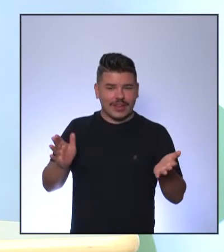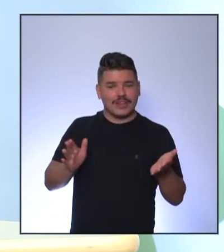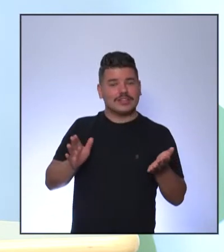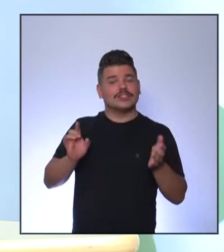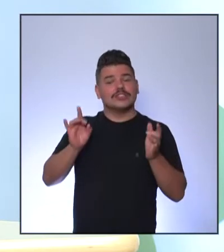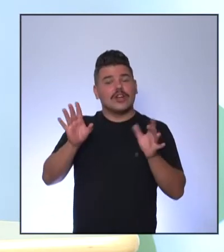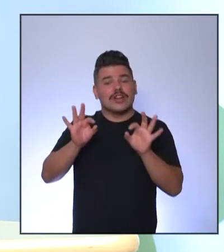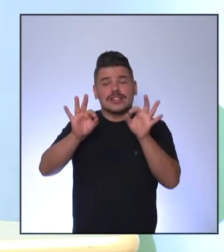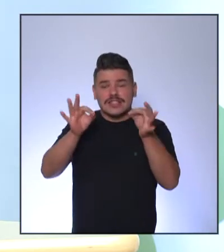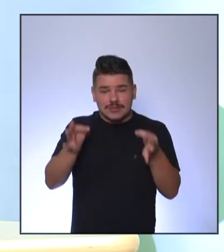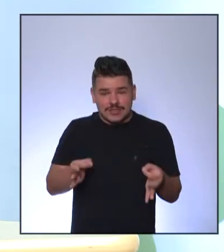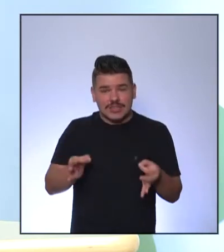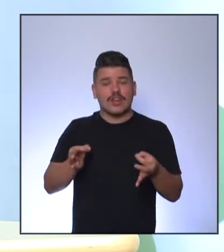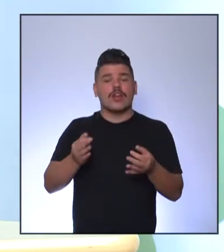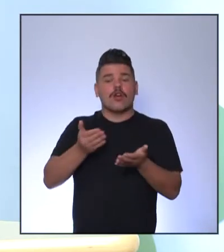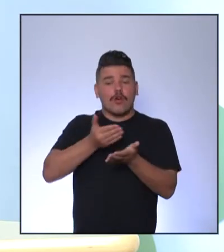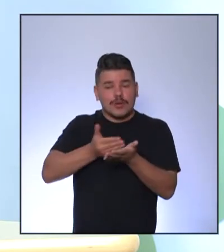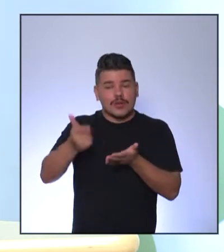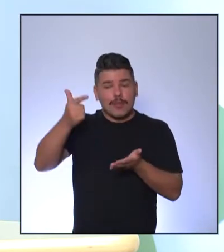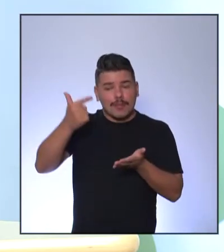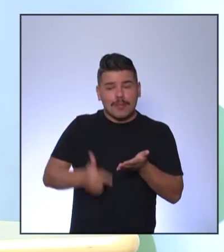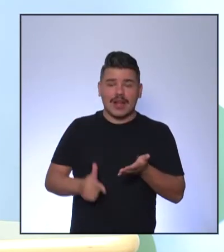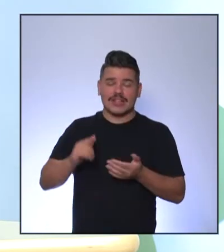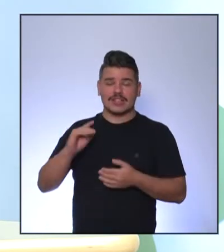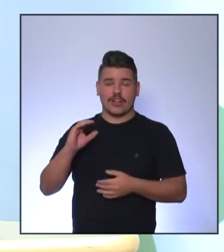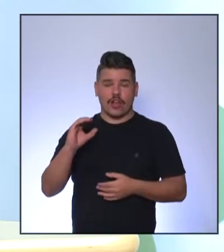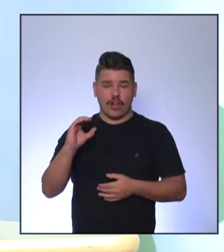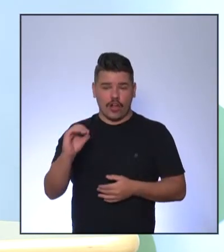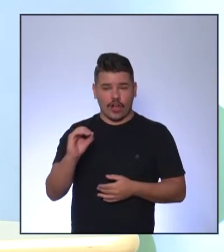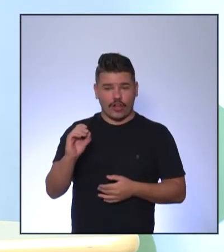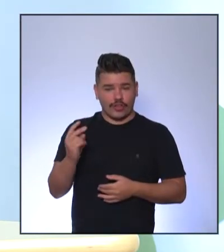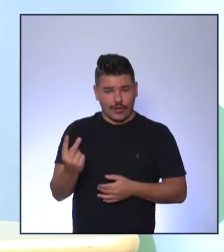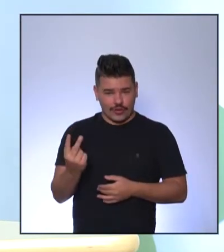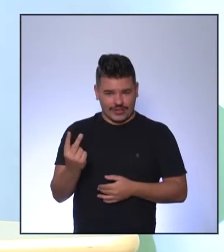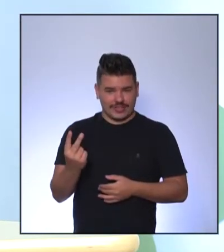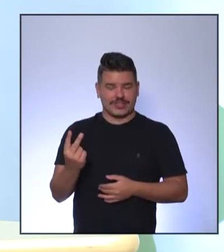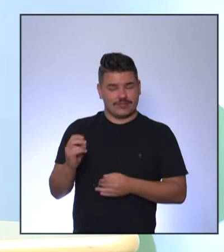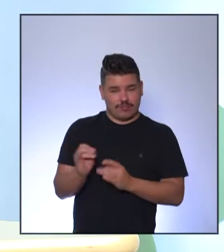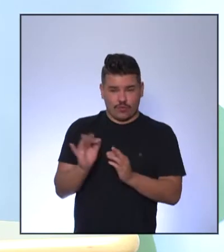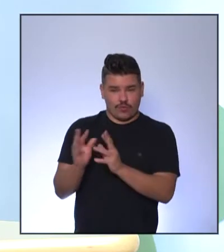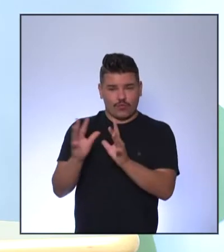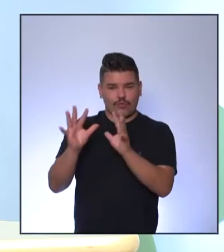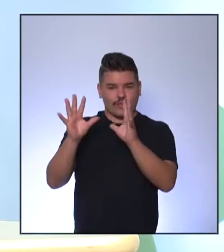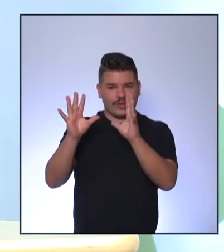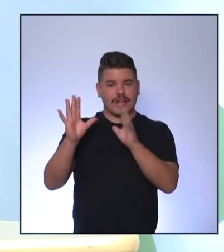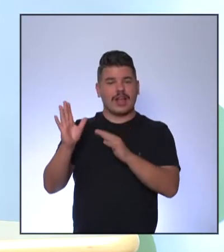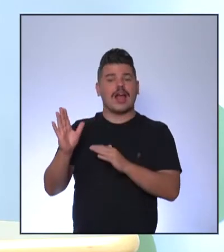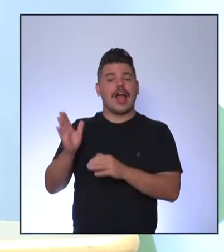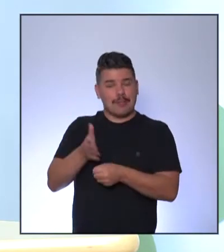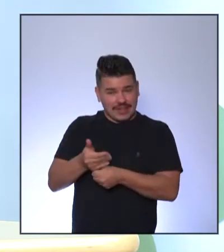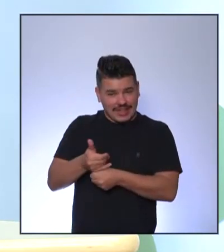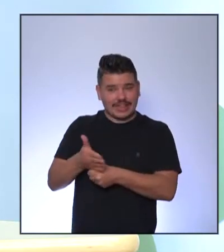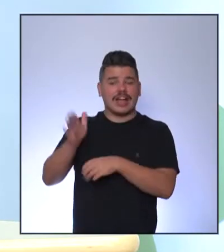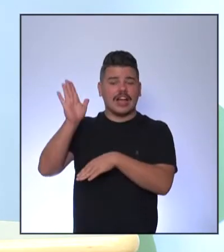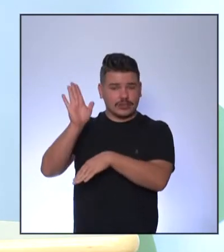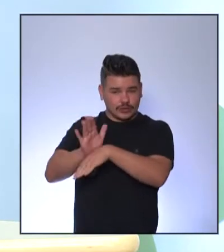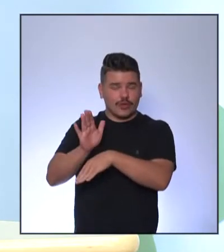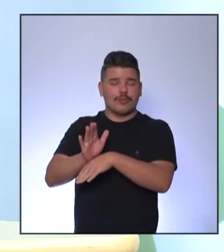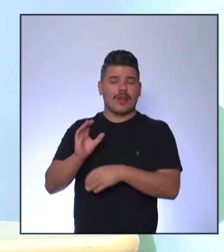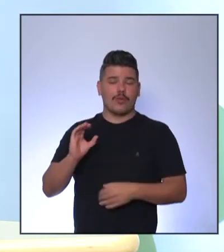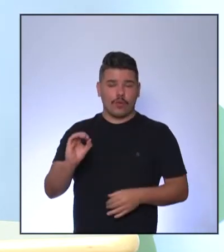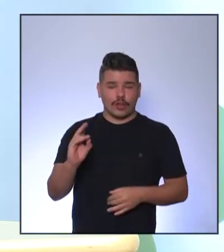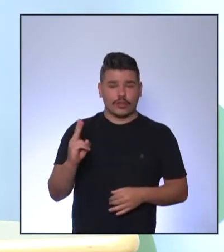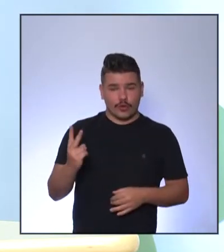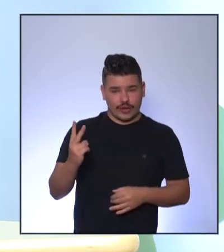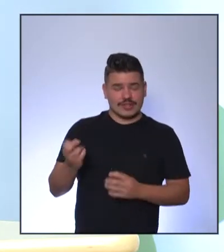com que houvesse uma liberação maior do gás oxigênio. Então, ela contribuiu sim para a liberação de bolhas, que era o nosso gás